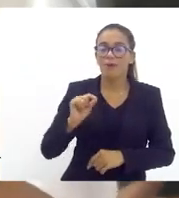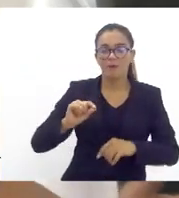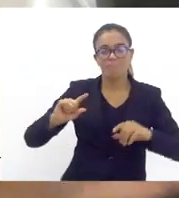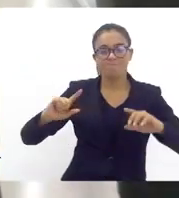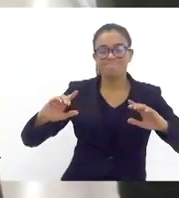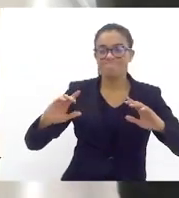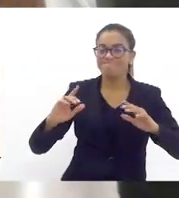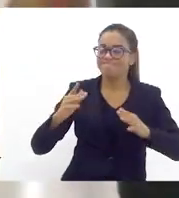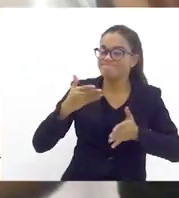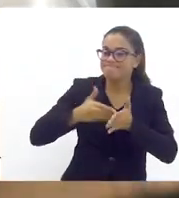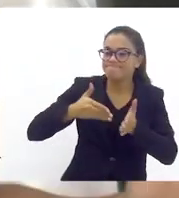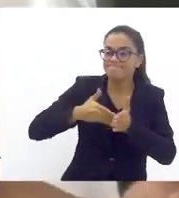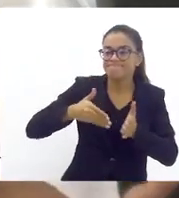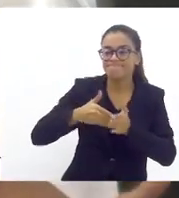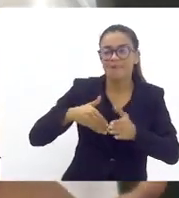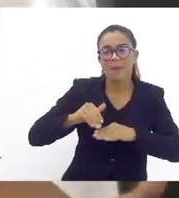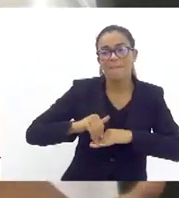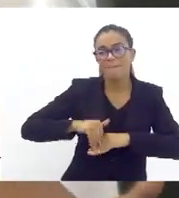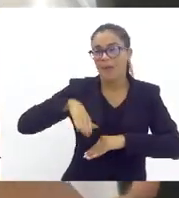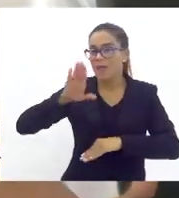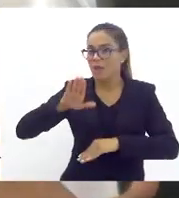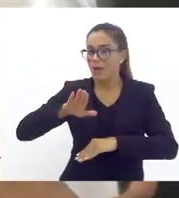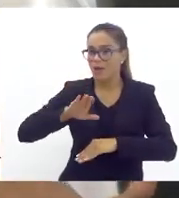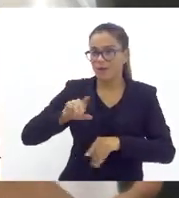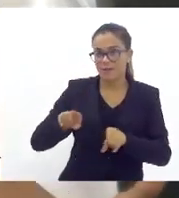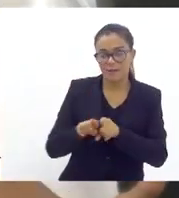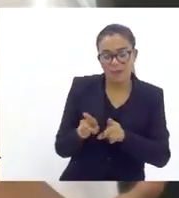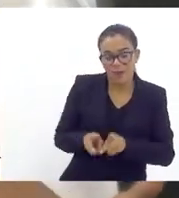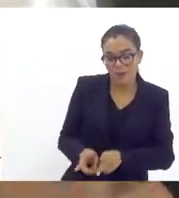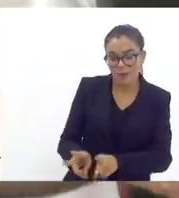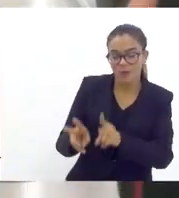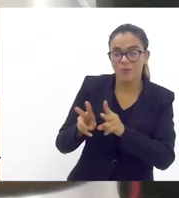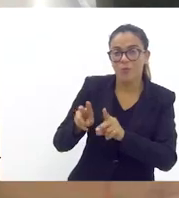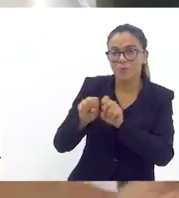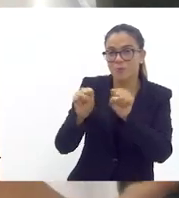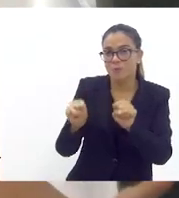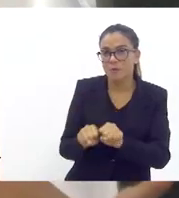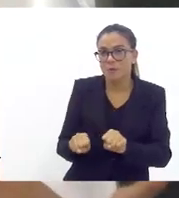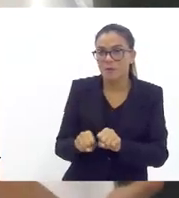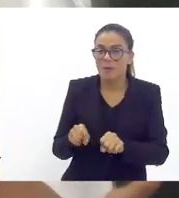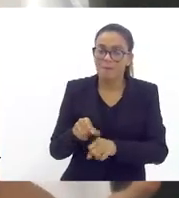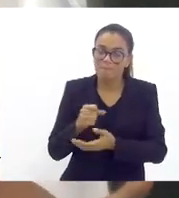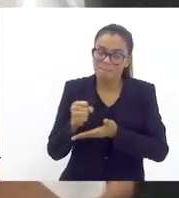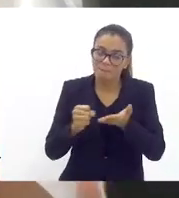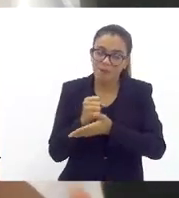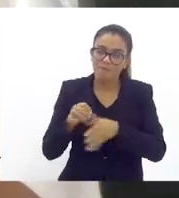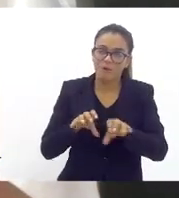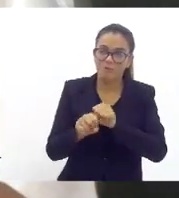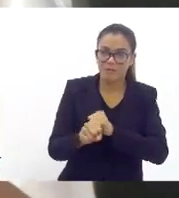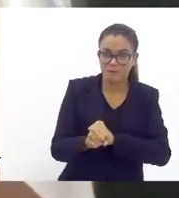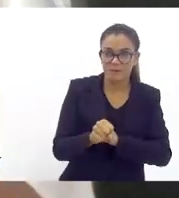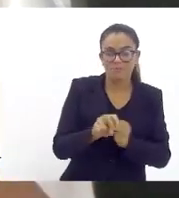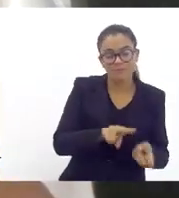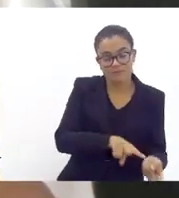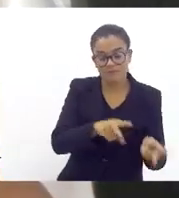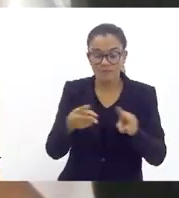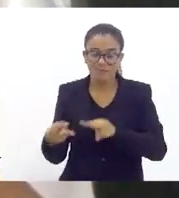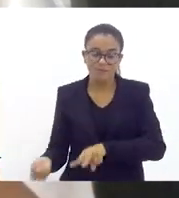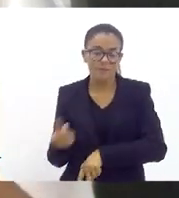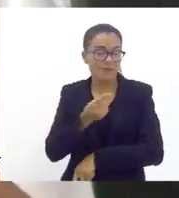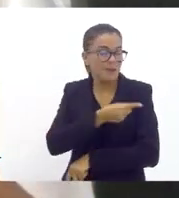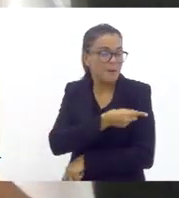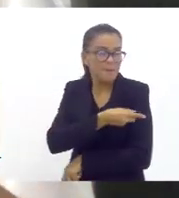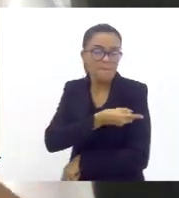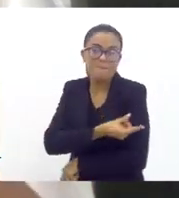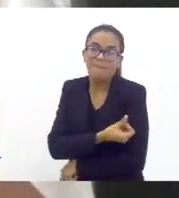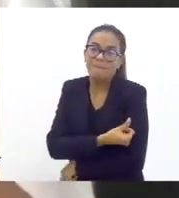gargalo maior e estão presas ainda no sistema básico de formação, ali na transição do fundamental para o médio. Isso pode ser,